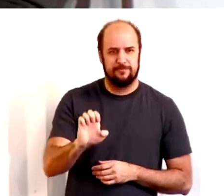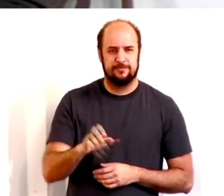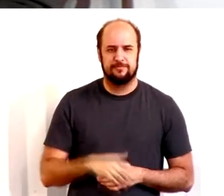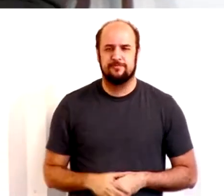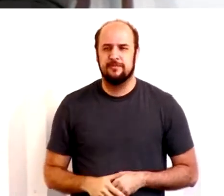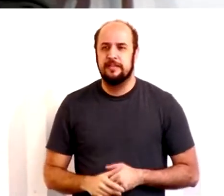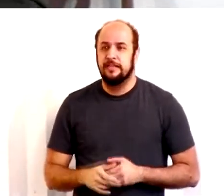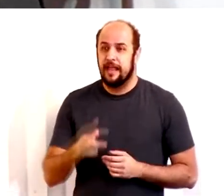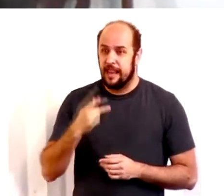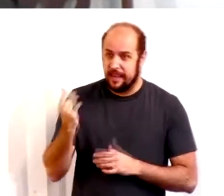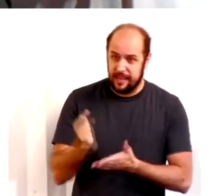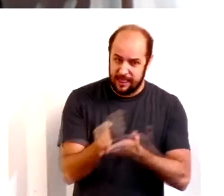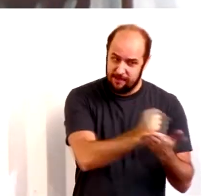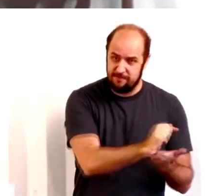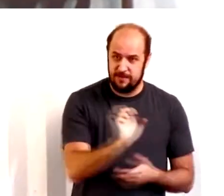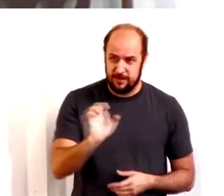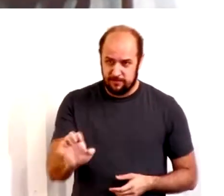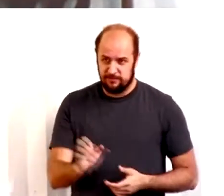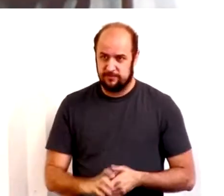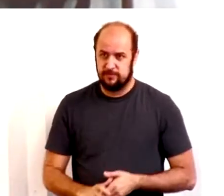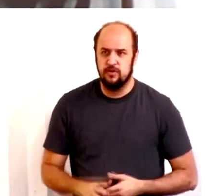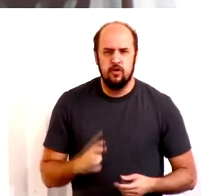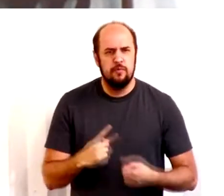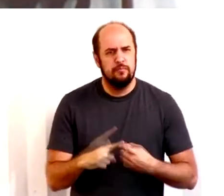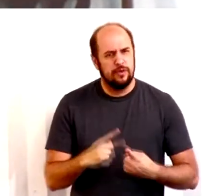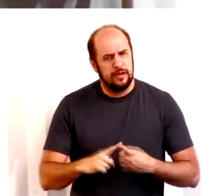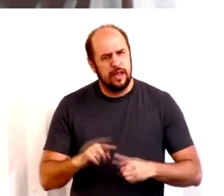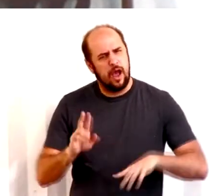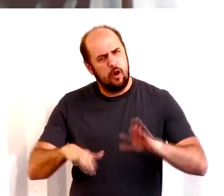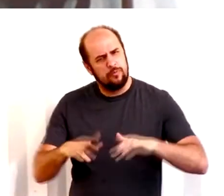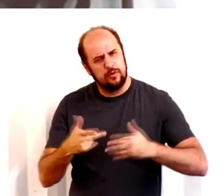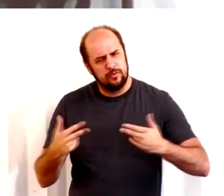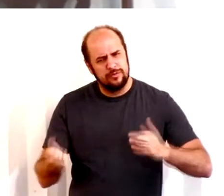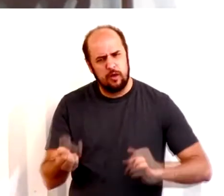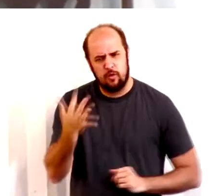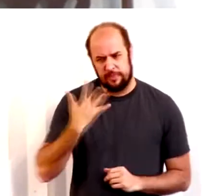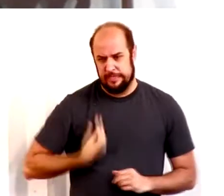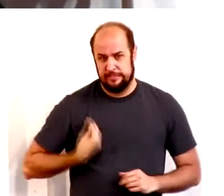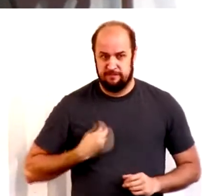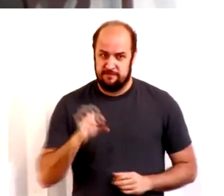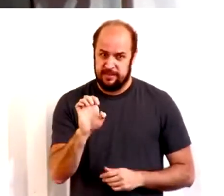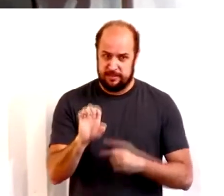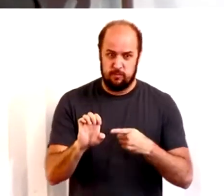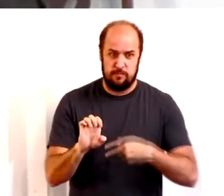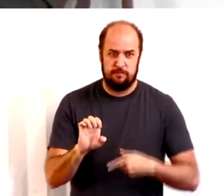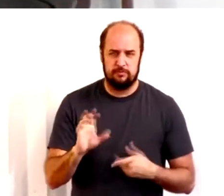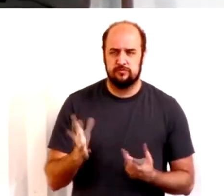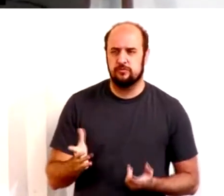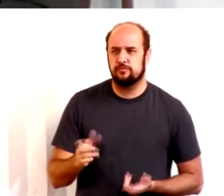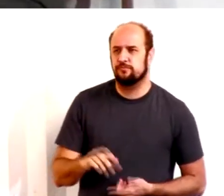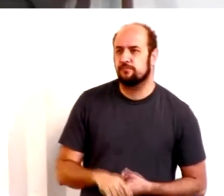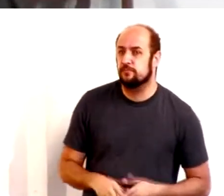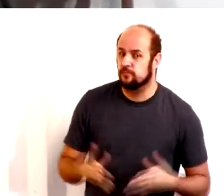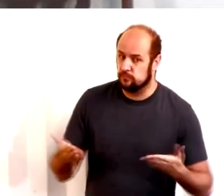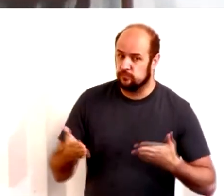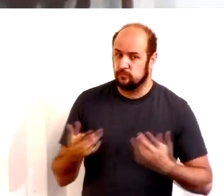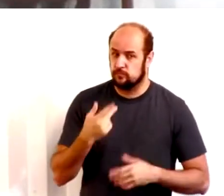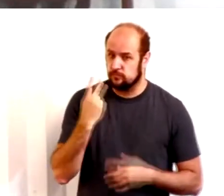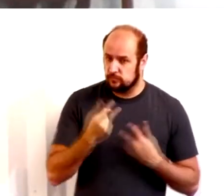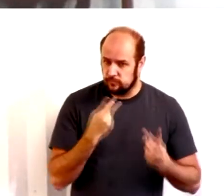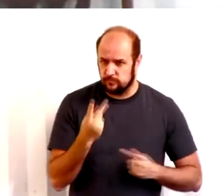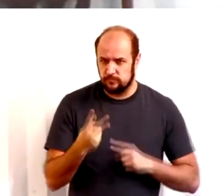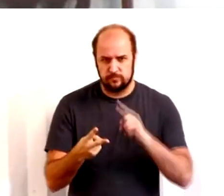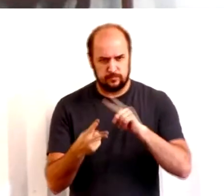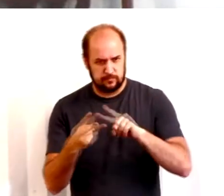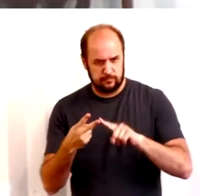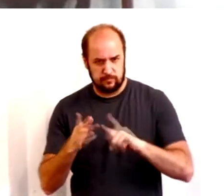algumas coisas que aconteceram com esse servo. E nós vamos ver aqui. Então, a nossa exposição se dará em